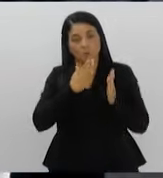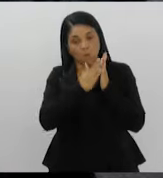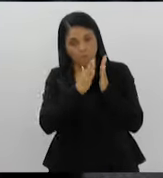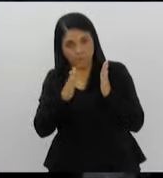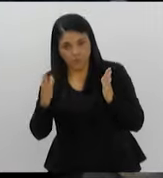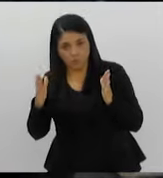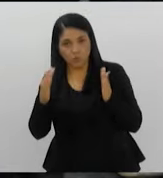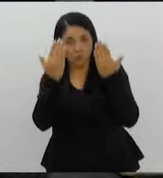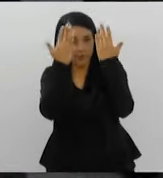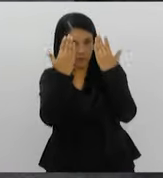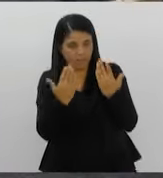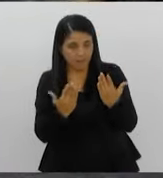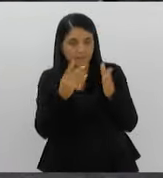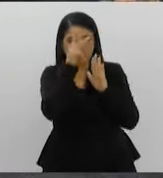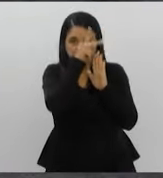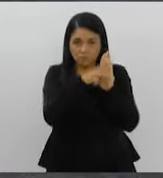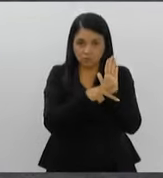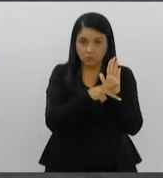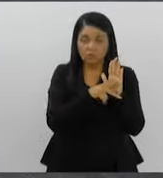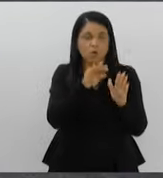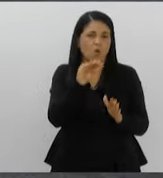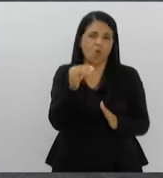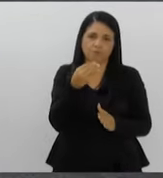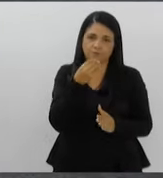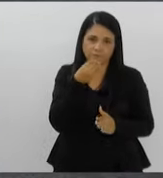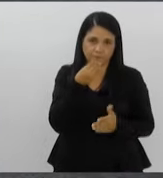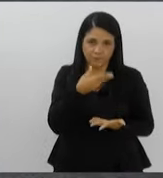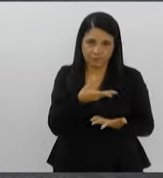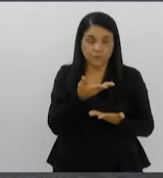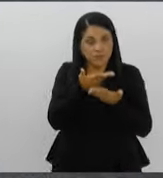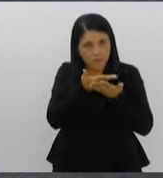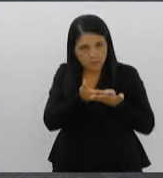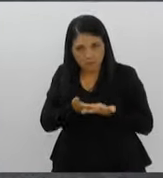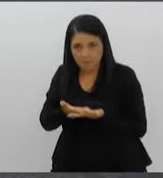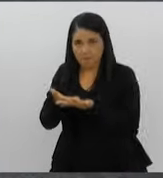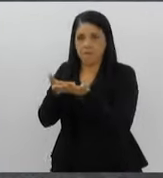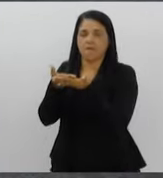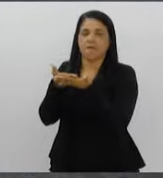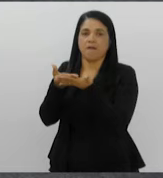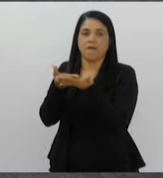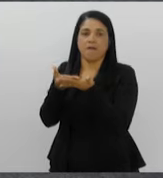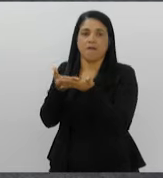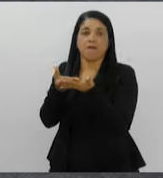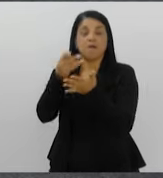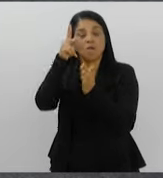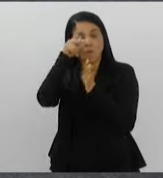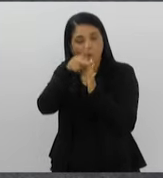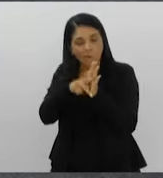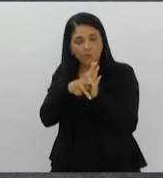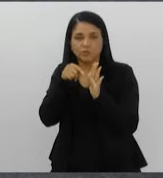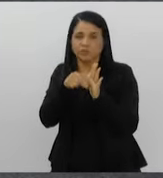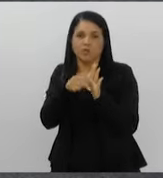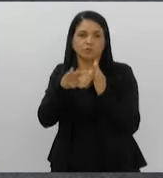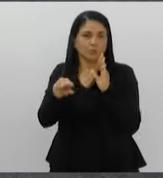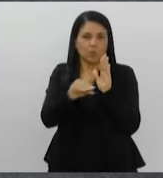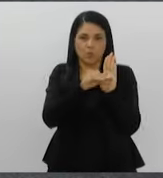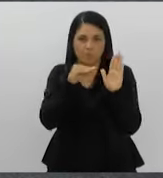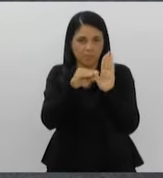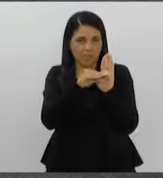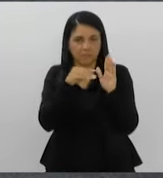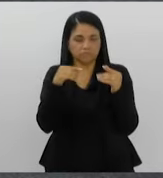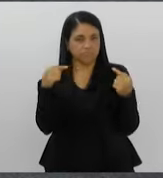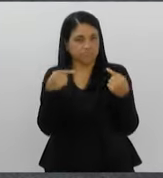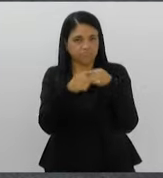para análise do projeto e, obviamente, encaminhar, caso o projeto não seja emendado